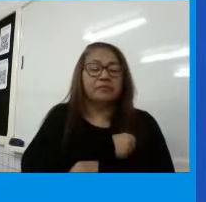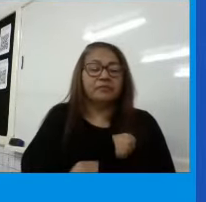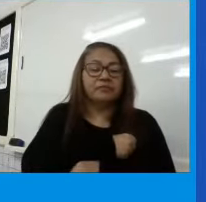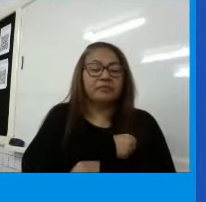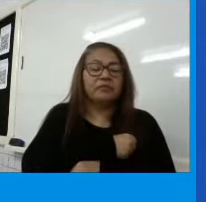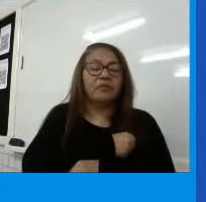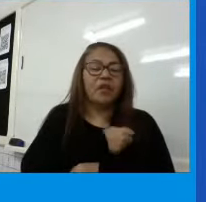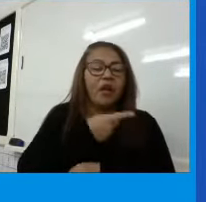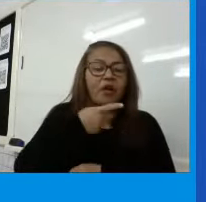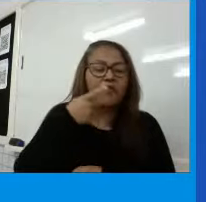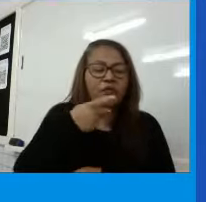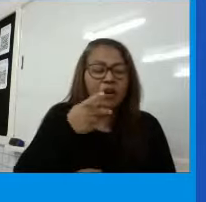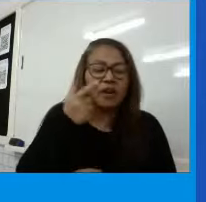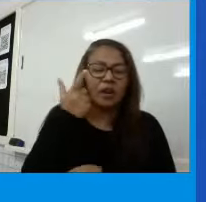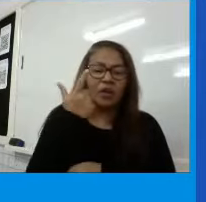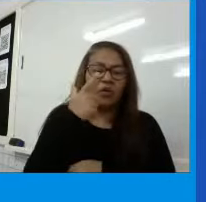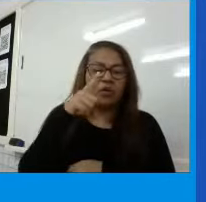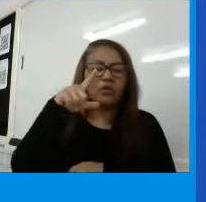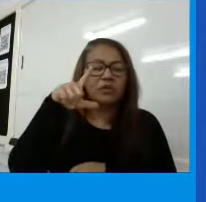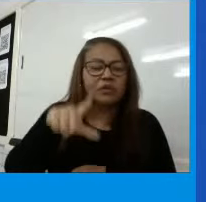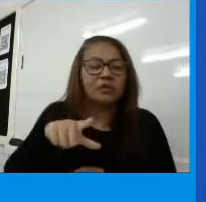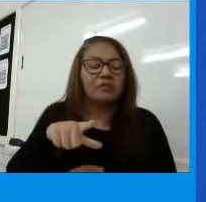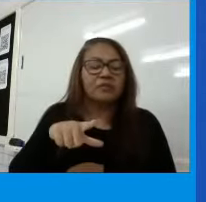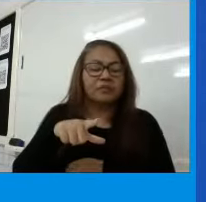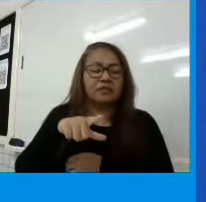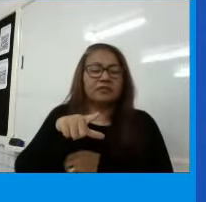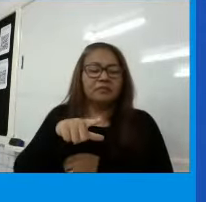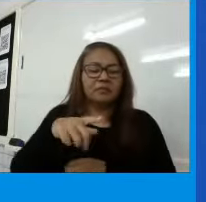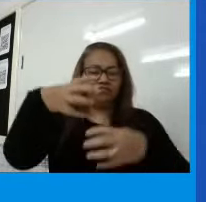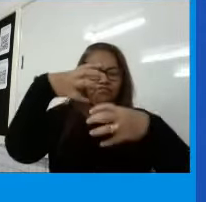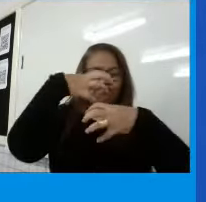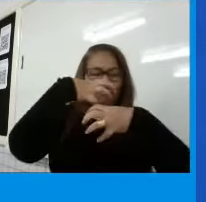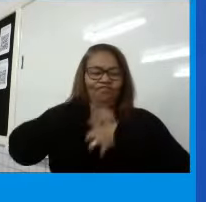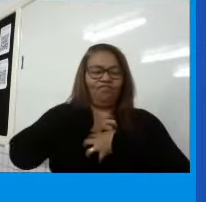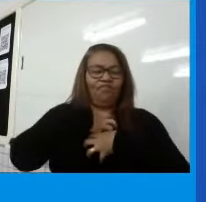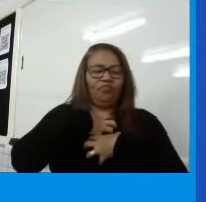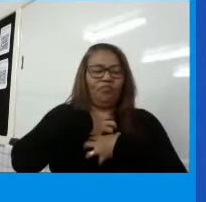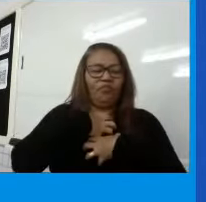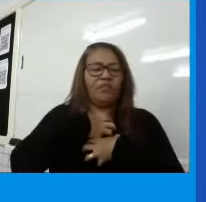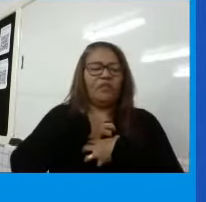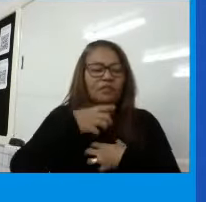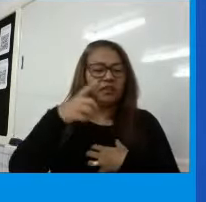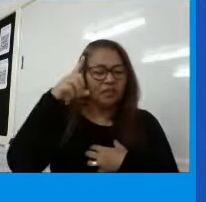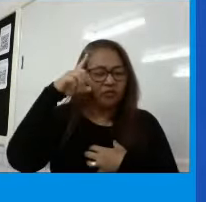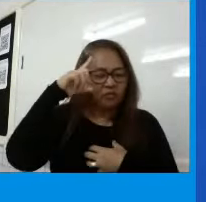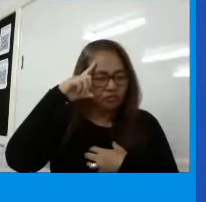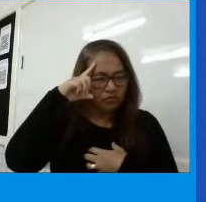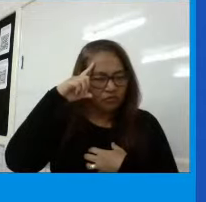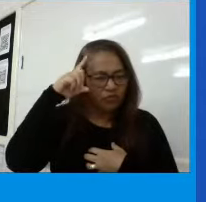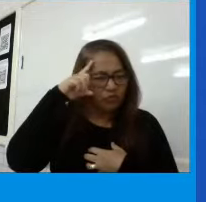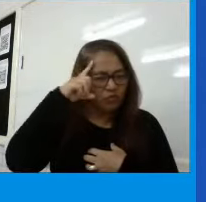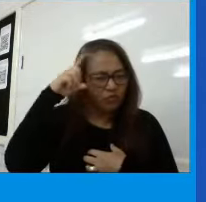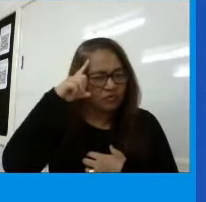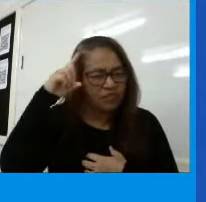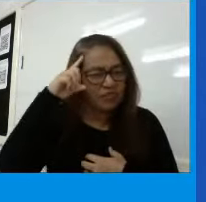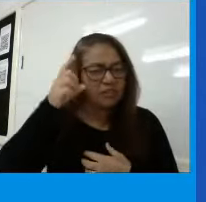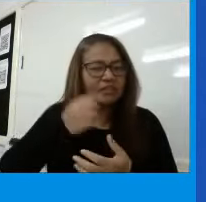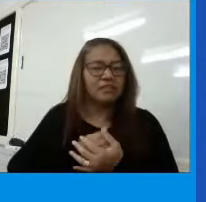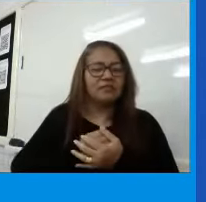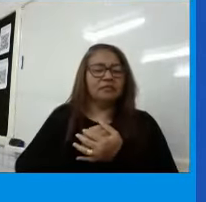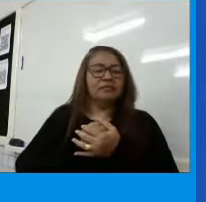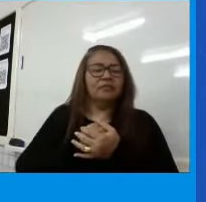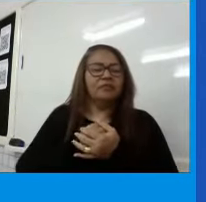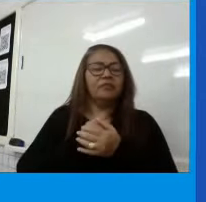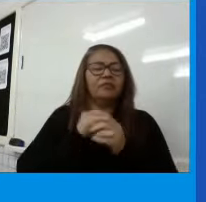consiga, de fato, incorporar no nosso dia a dia. O que significa a palavra assíncrono, o que significa a palavra síncrono, o que